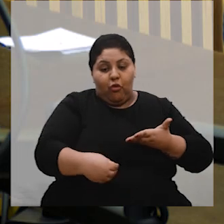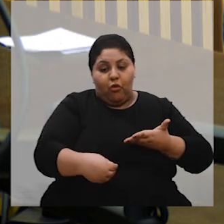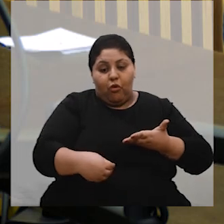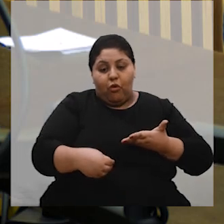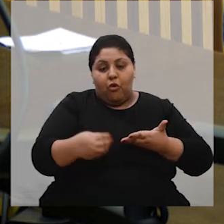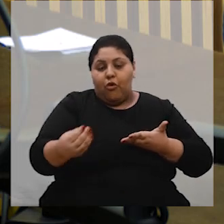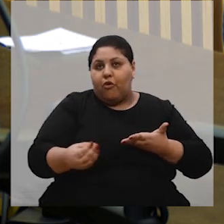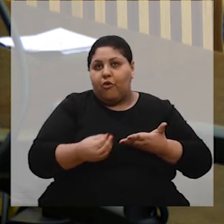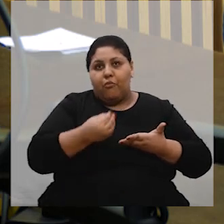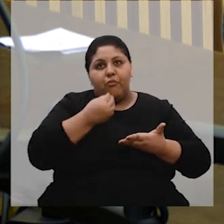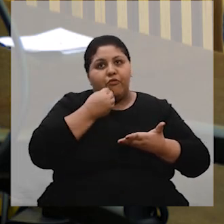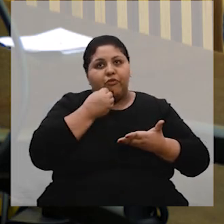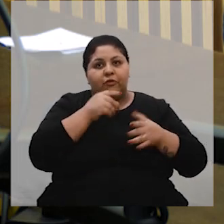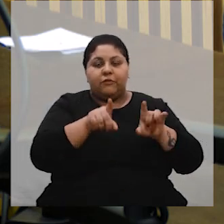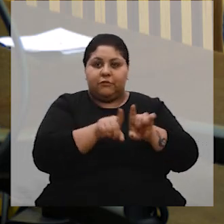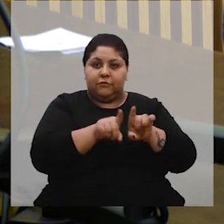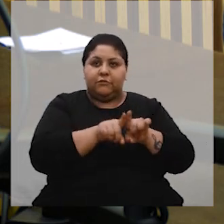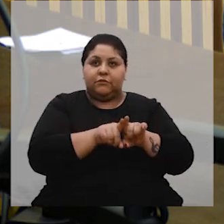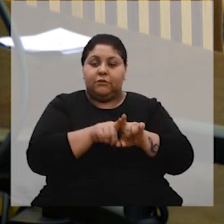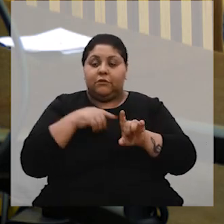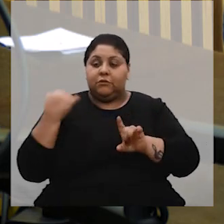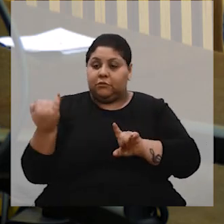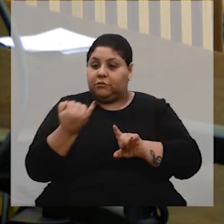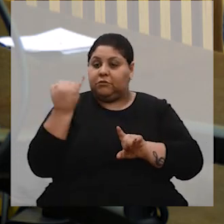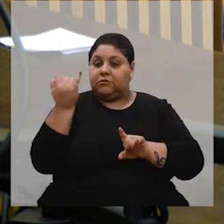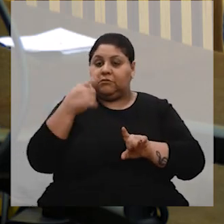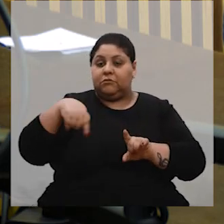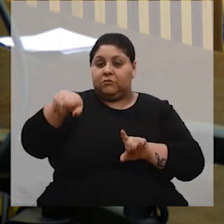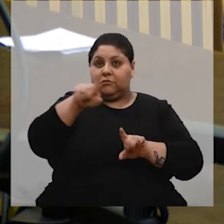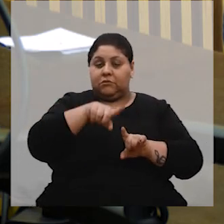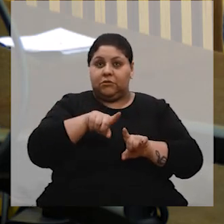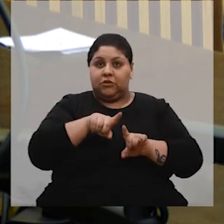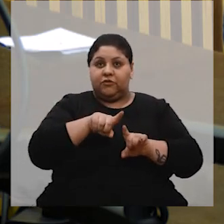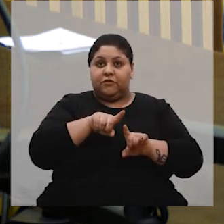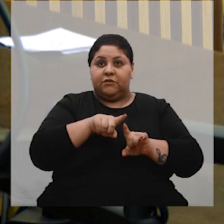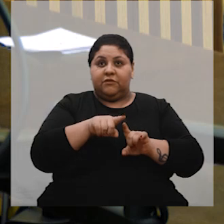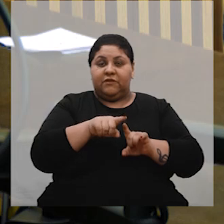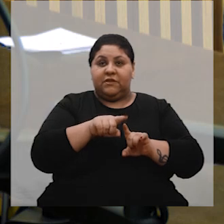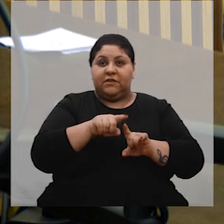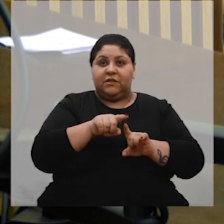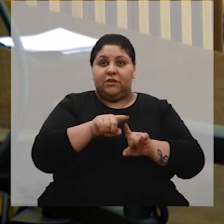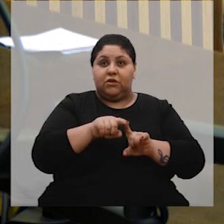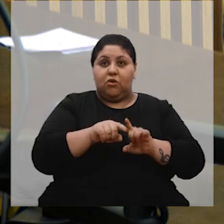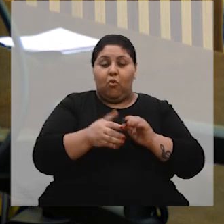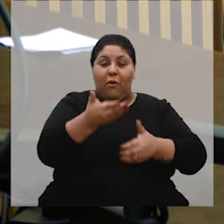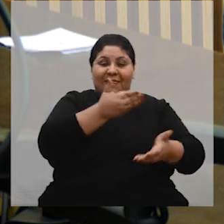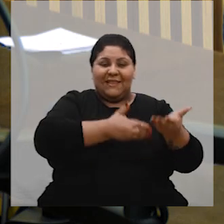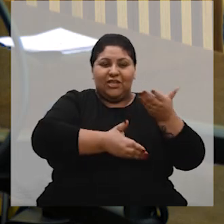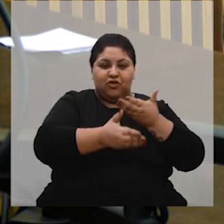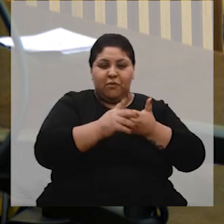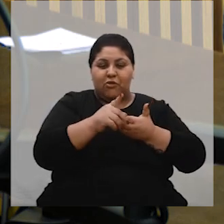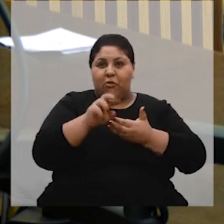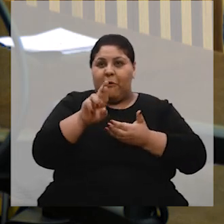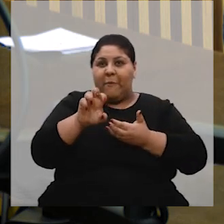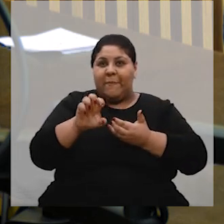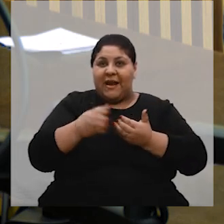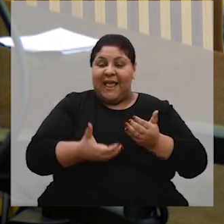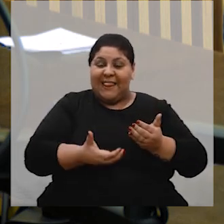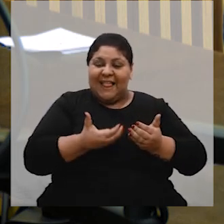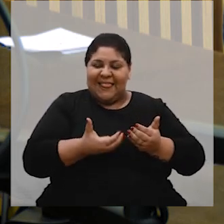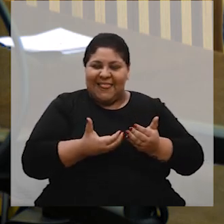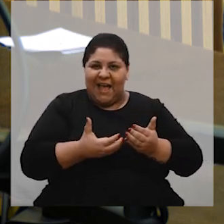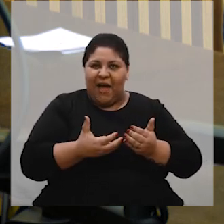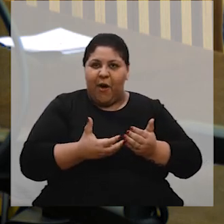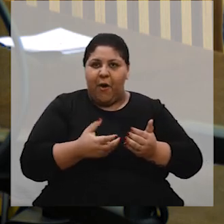infância, provavelmente vão cronificar. E aí a importância da gente fazer o pré-natal nas mães, a gente conseguir